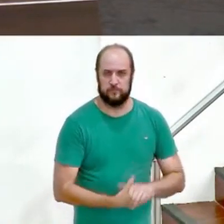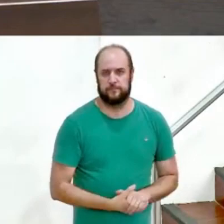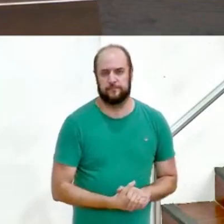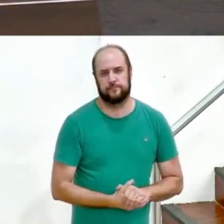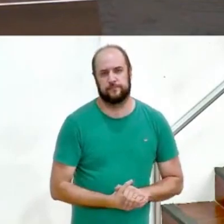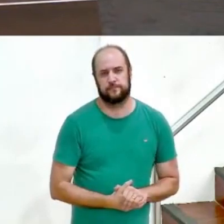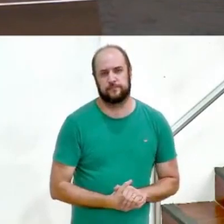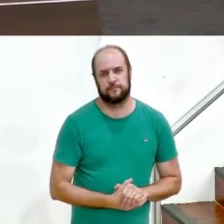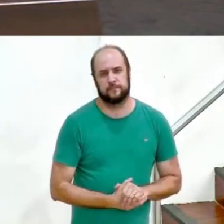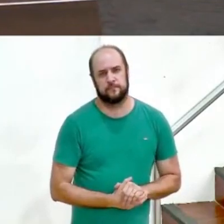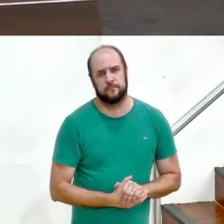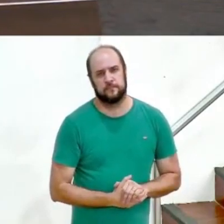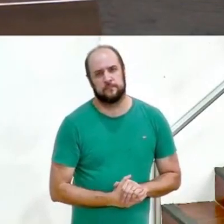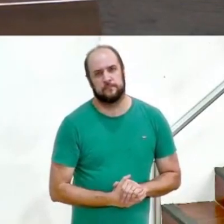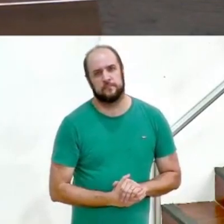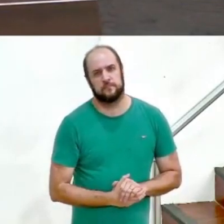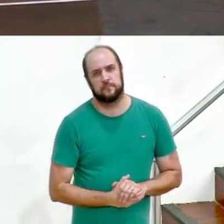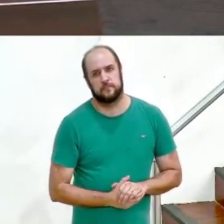para